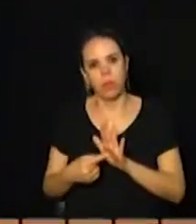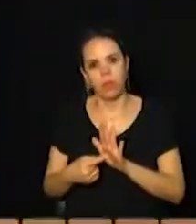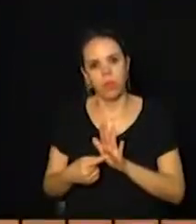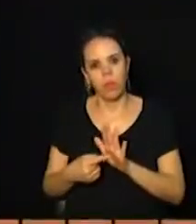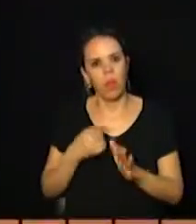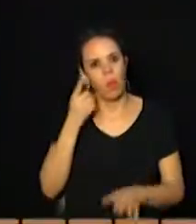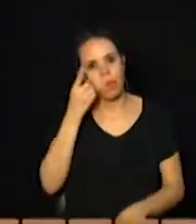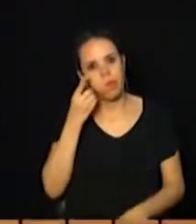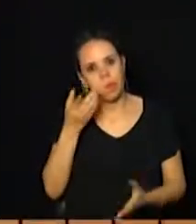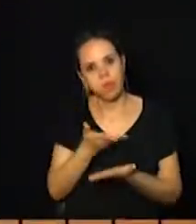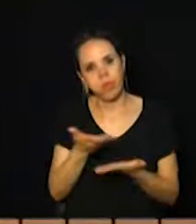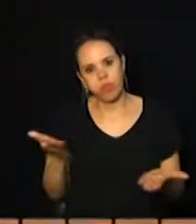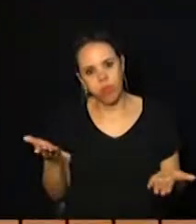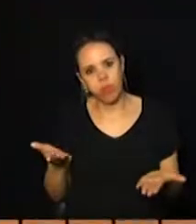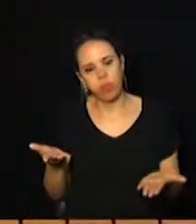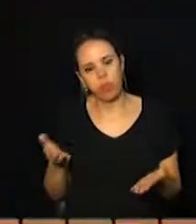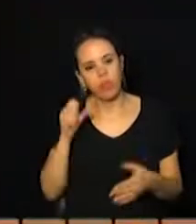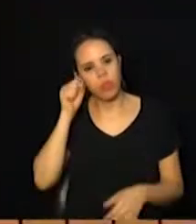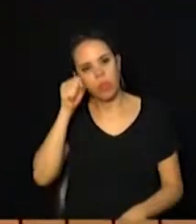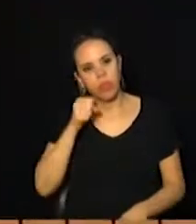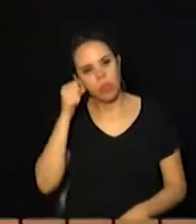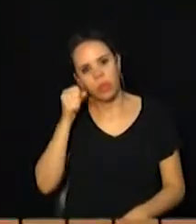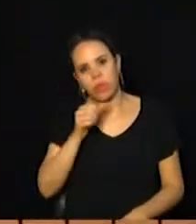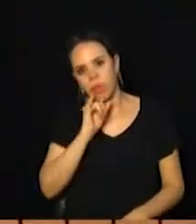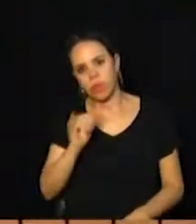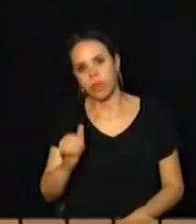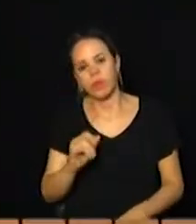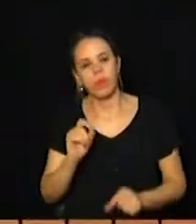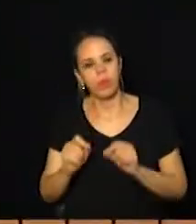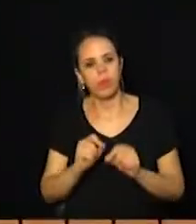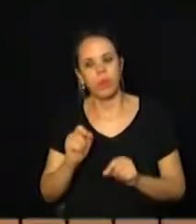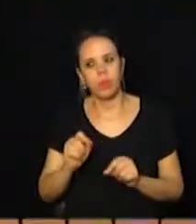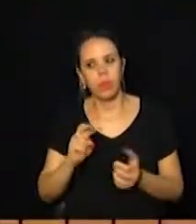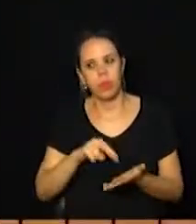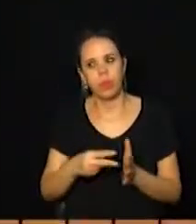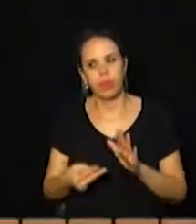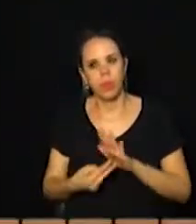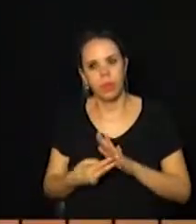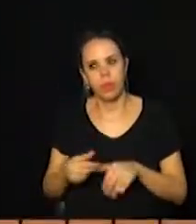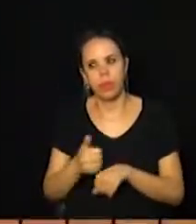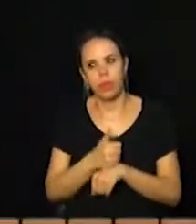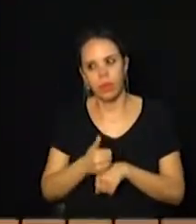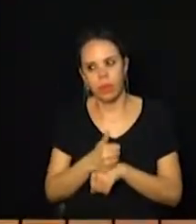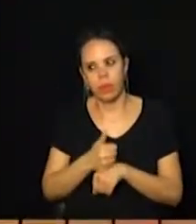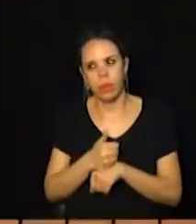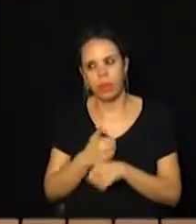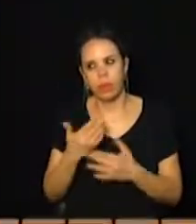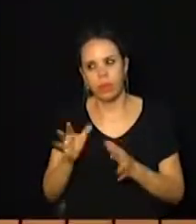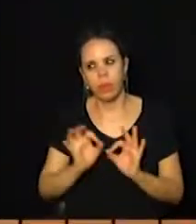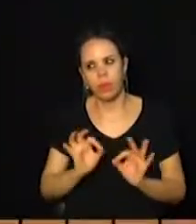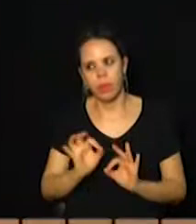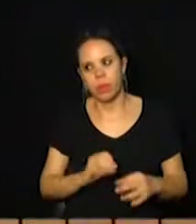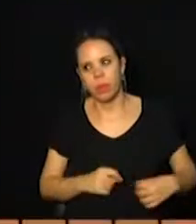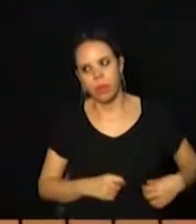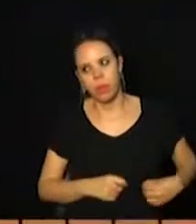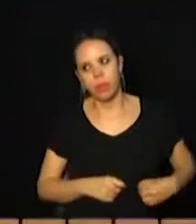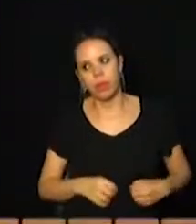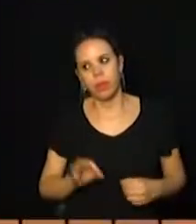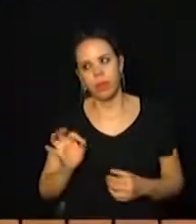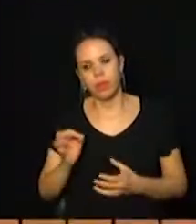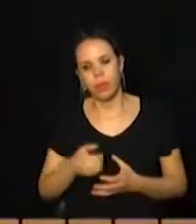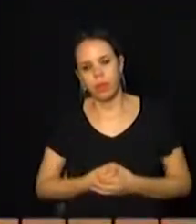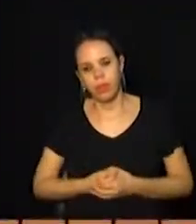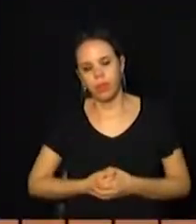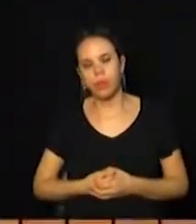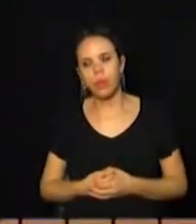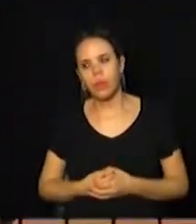nossos deputados nossos senadores certo o que é uma categoria de frentista organizada certo